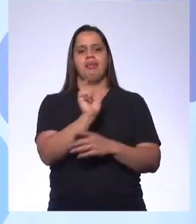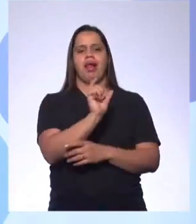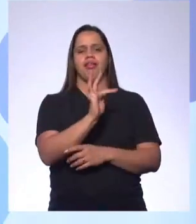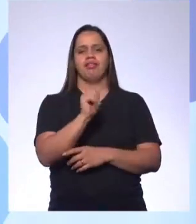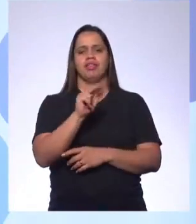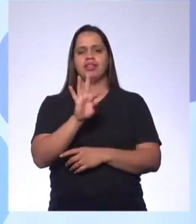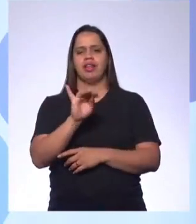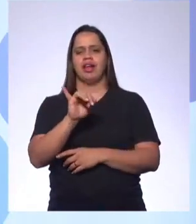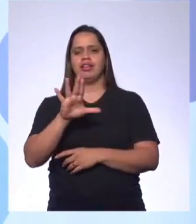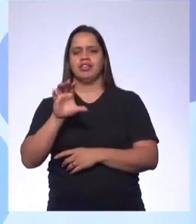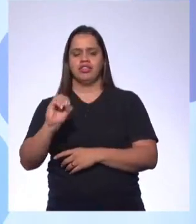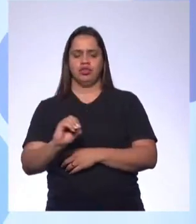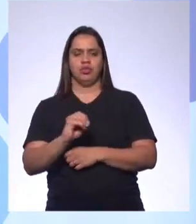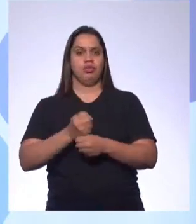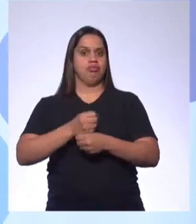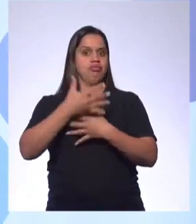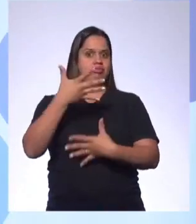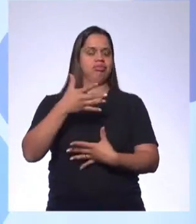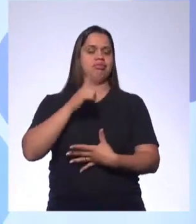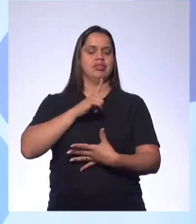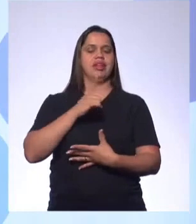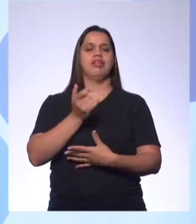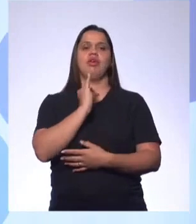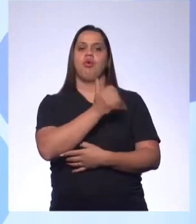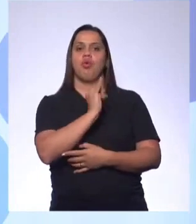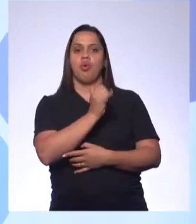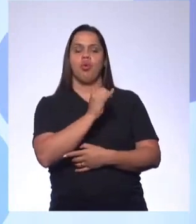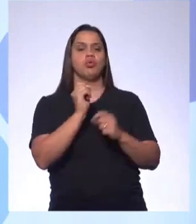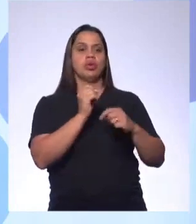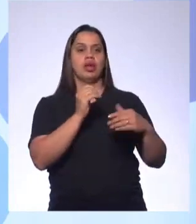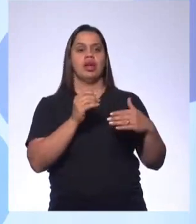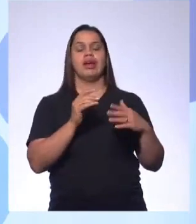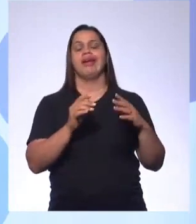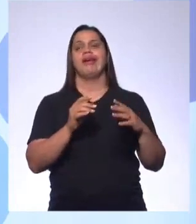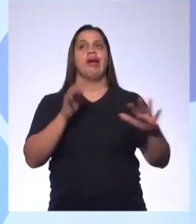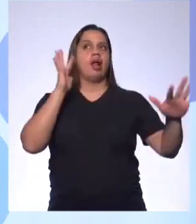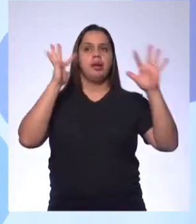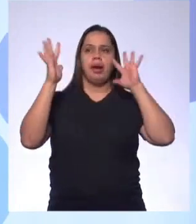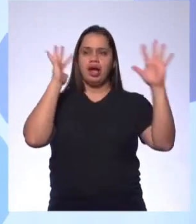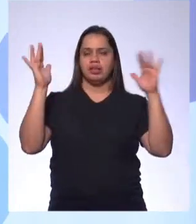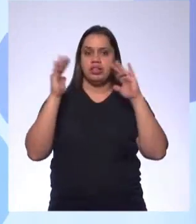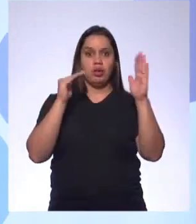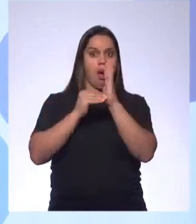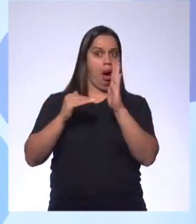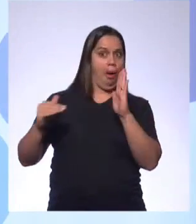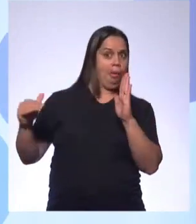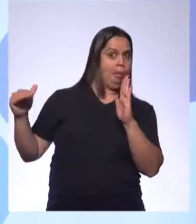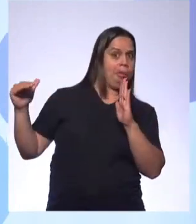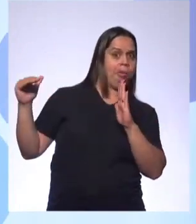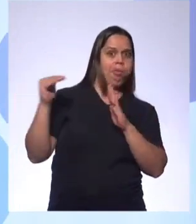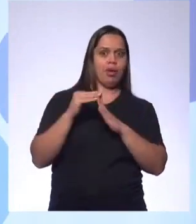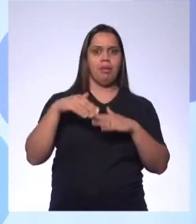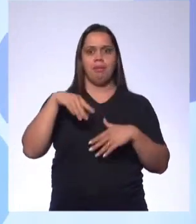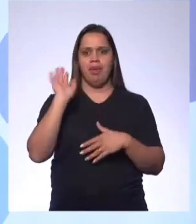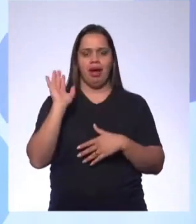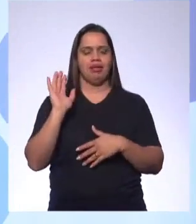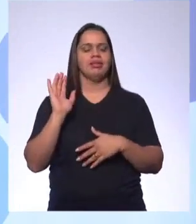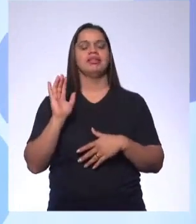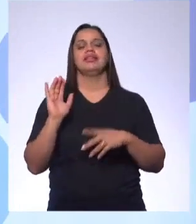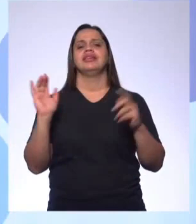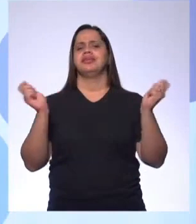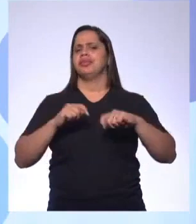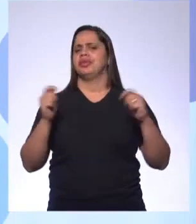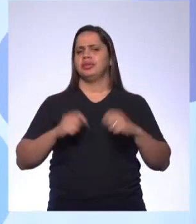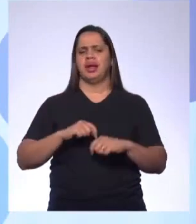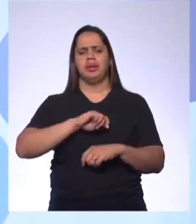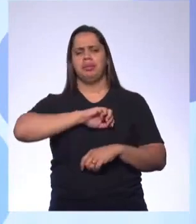aparece muito aqui, né? Um conto que extrapola os limites da imaginação, segundo a professora Elaine, né? Possibilidades mil,